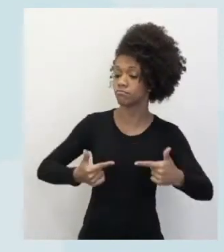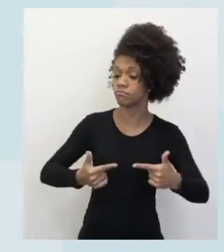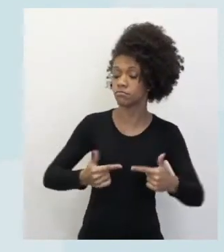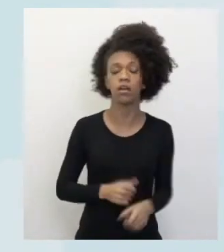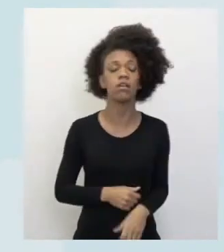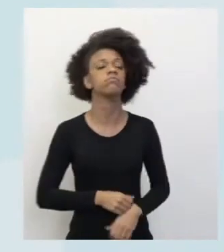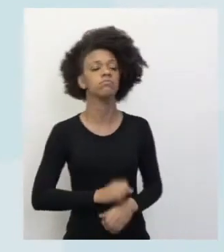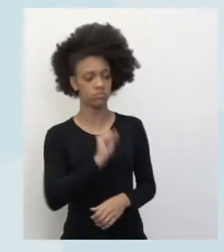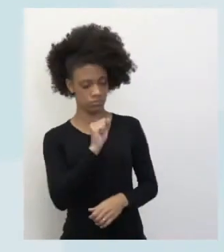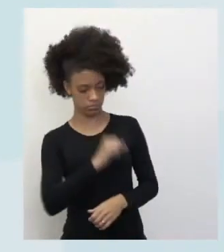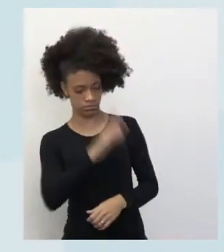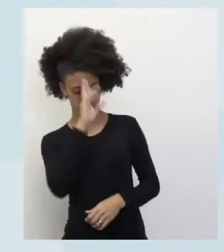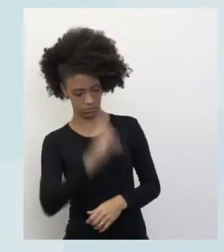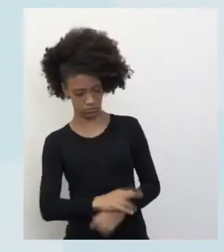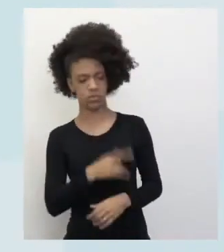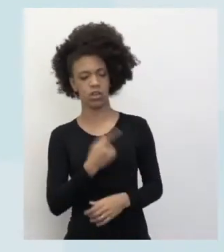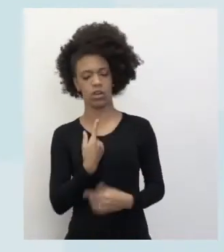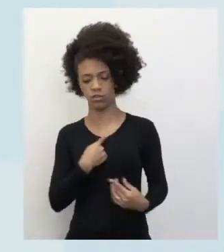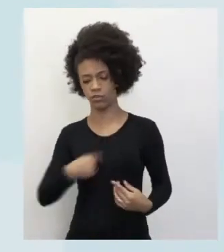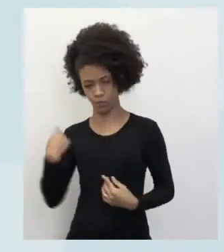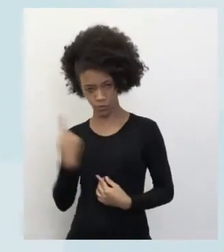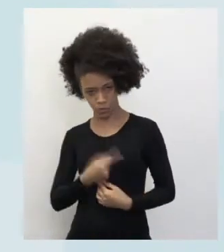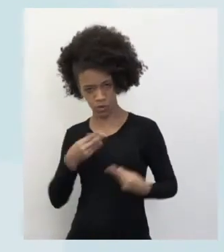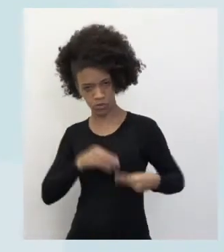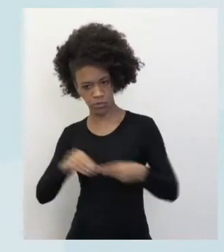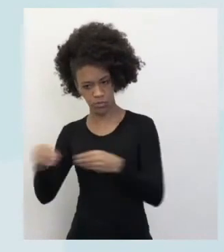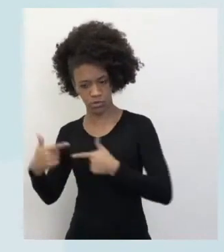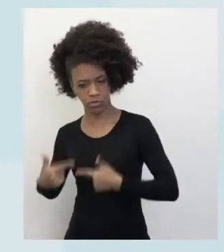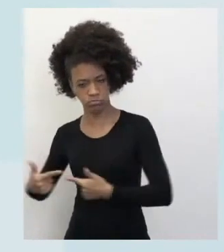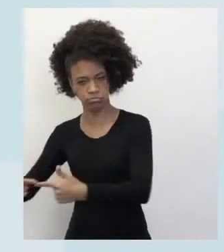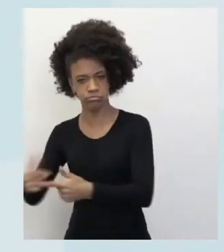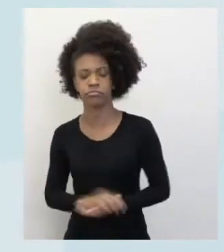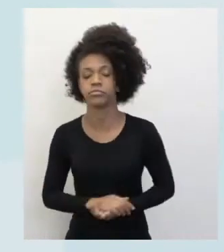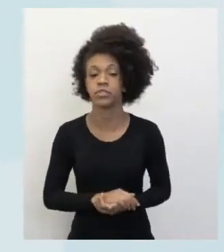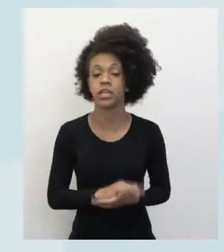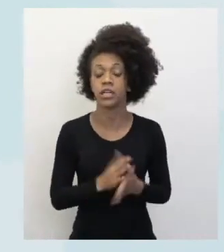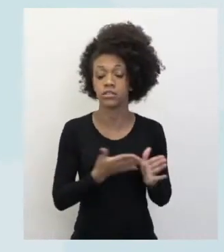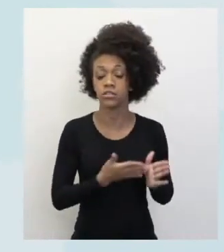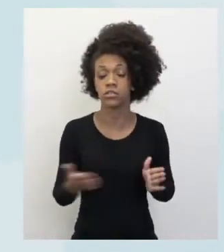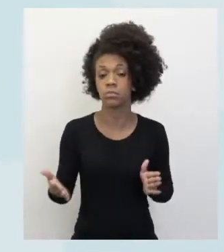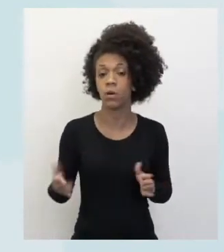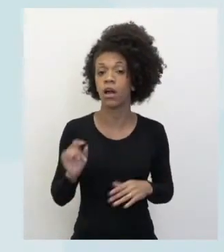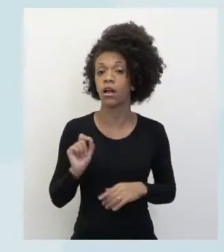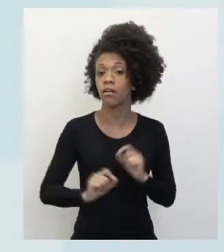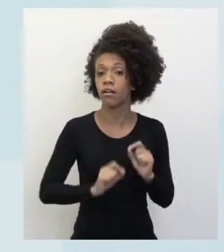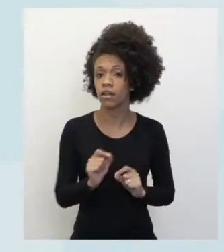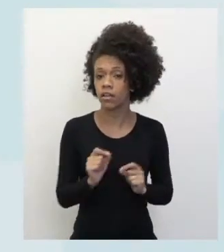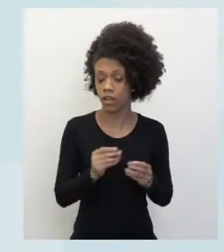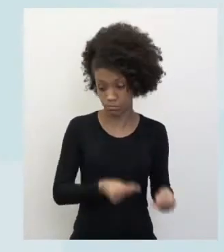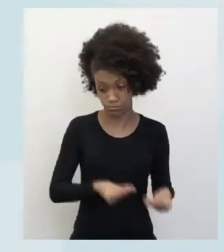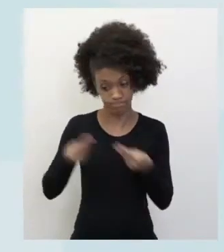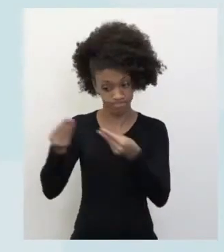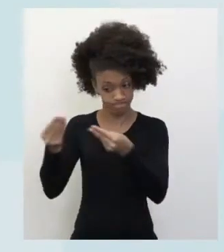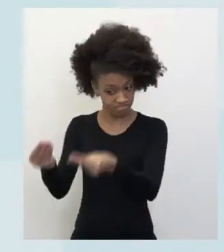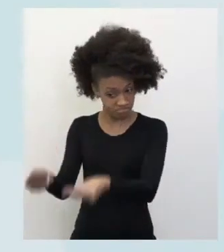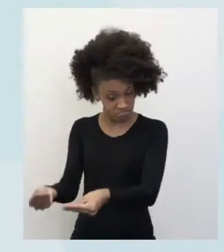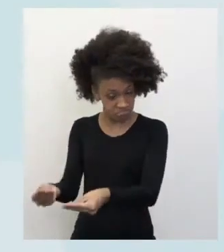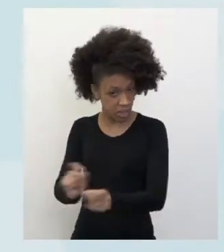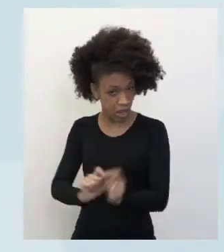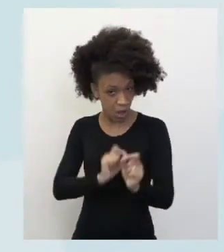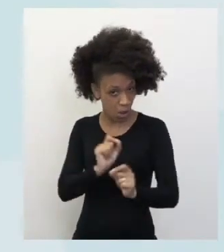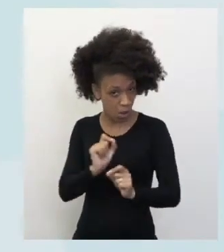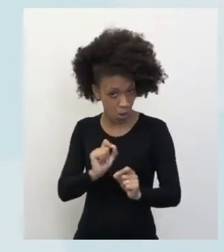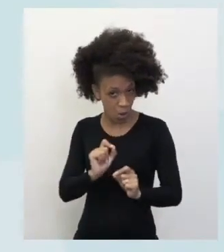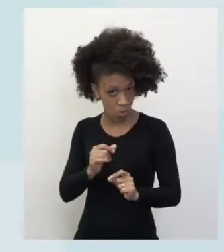senhor, meu senhor, estamos indo, né? Então, nessa situação, quem doa algum benefício é